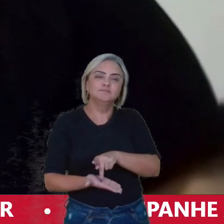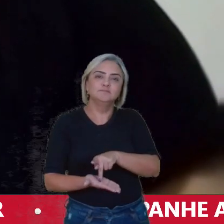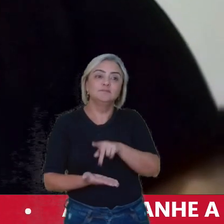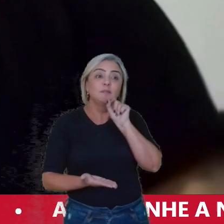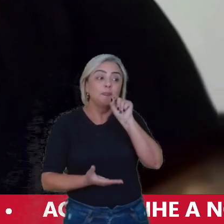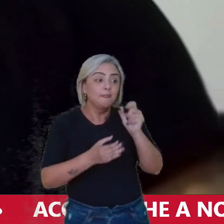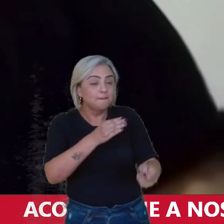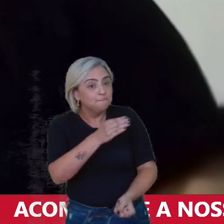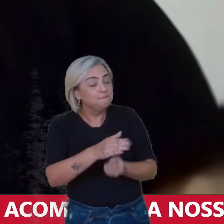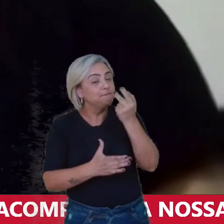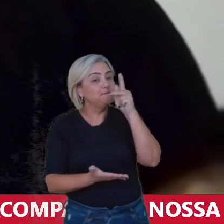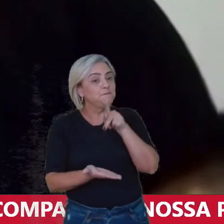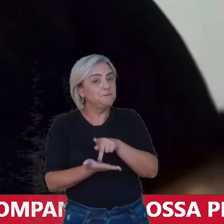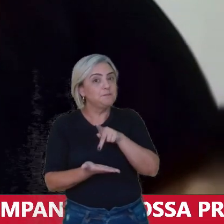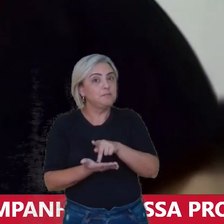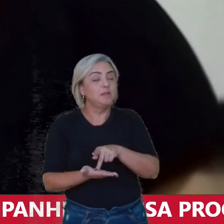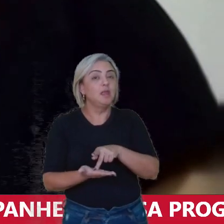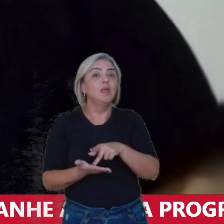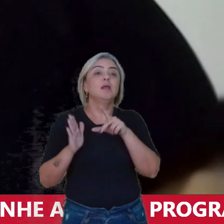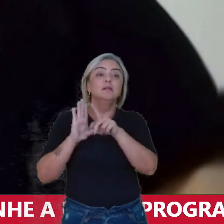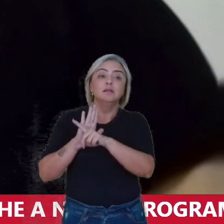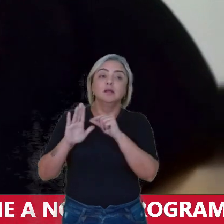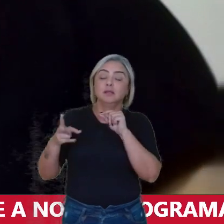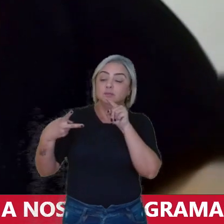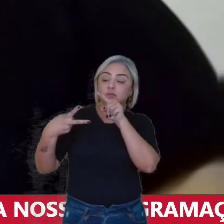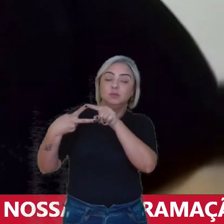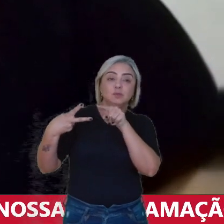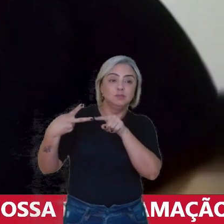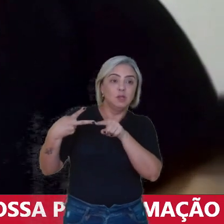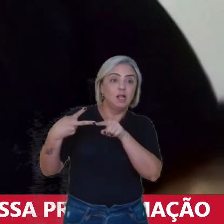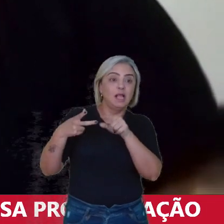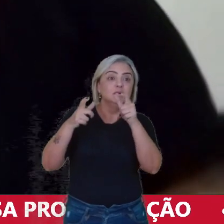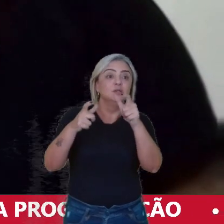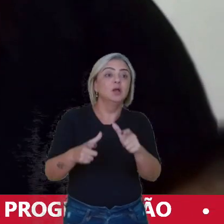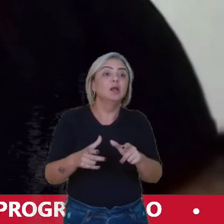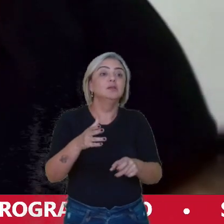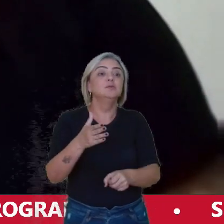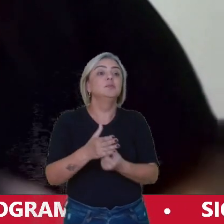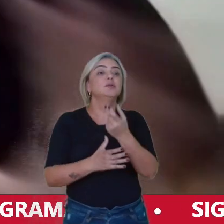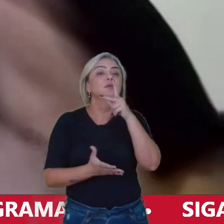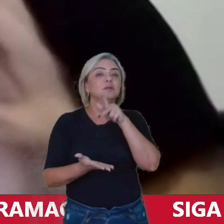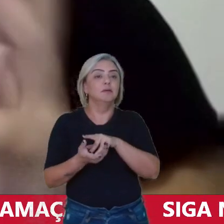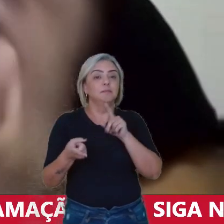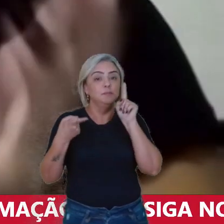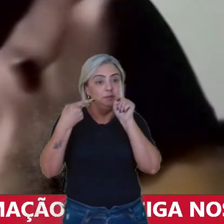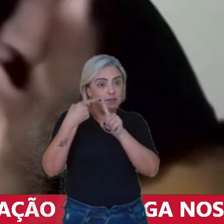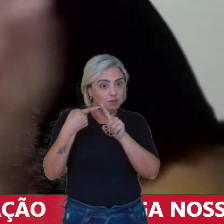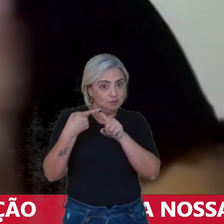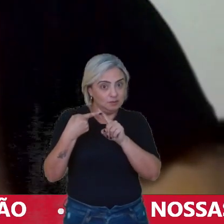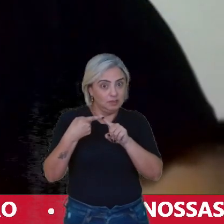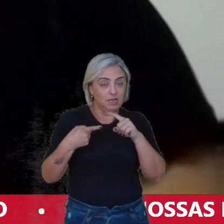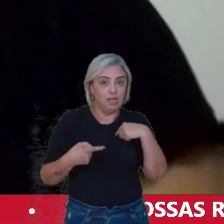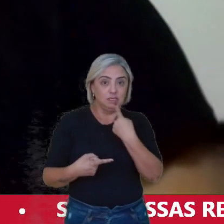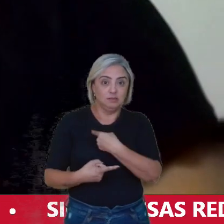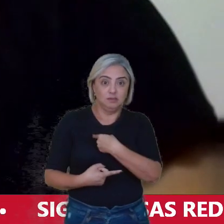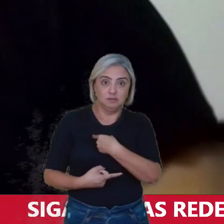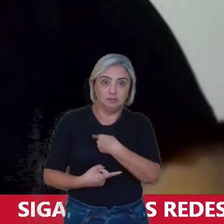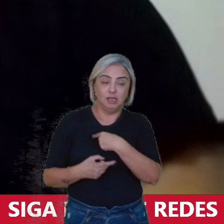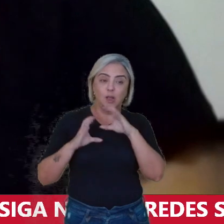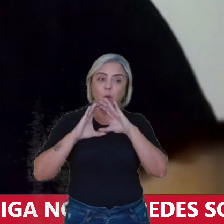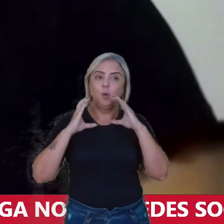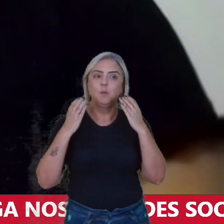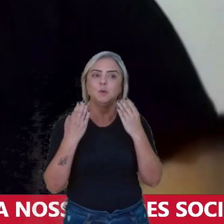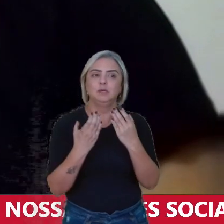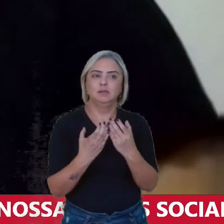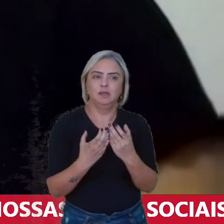a produção da verdade, eu gostaria de destacar 2 locais de produção da verdade, que, primeiro, a nossa